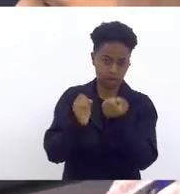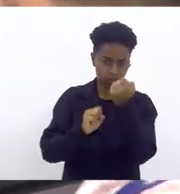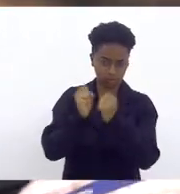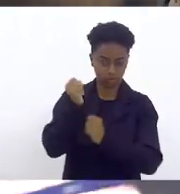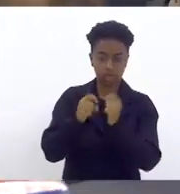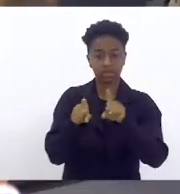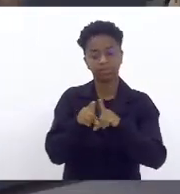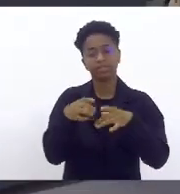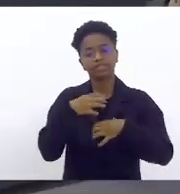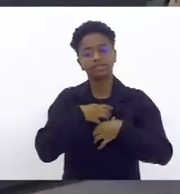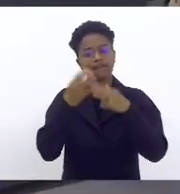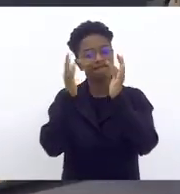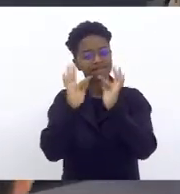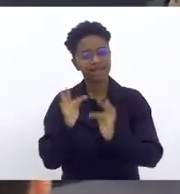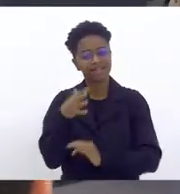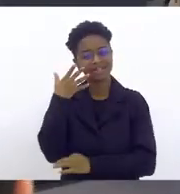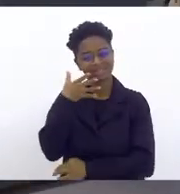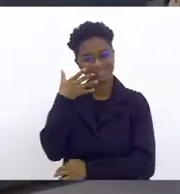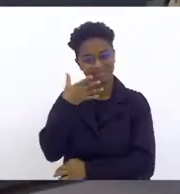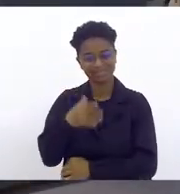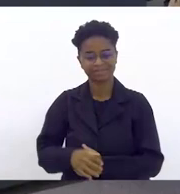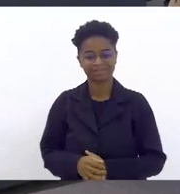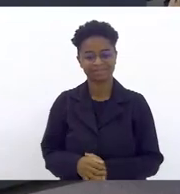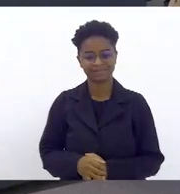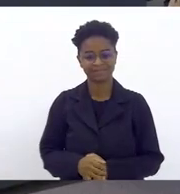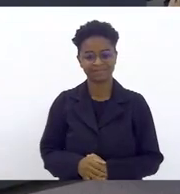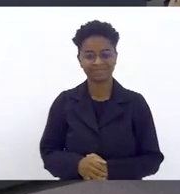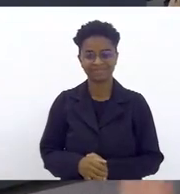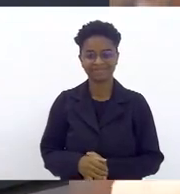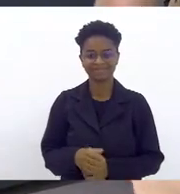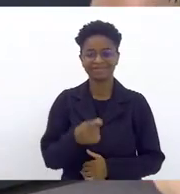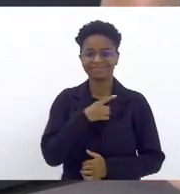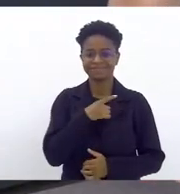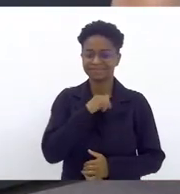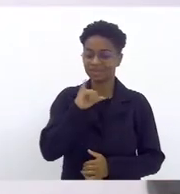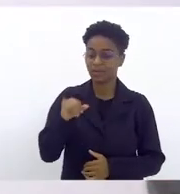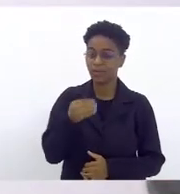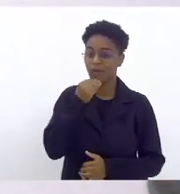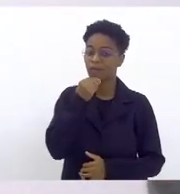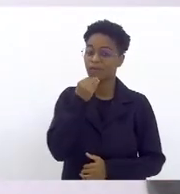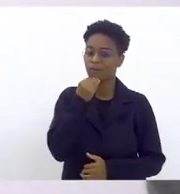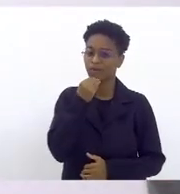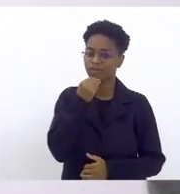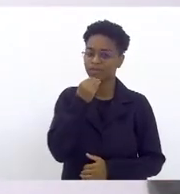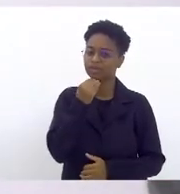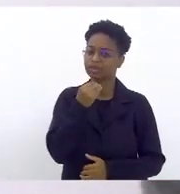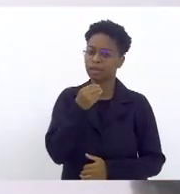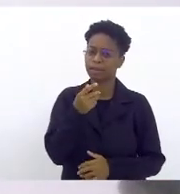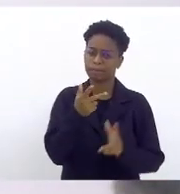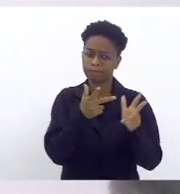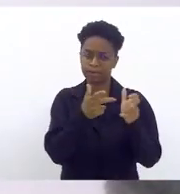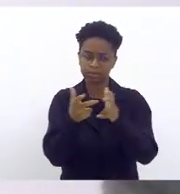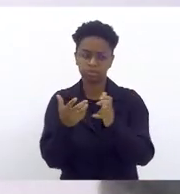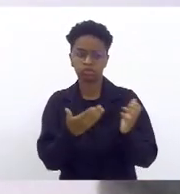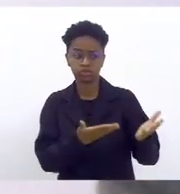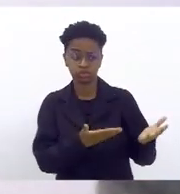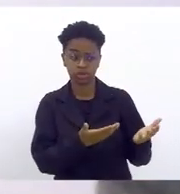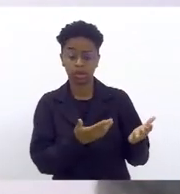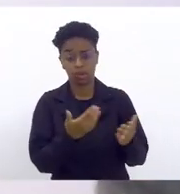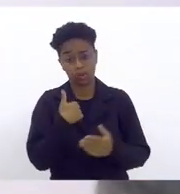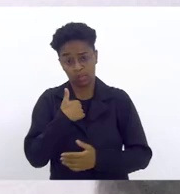que tô muito feliz aqui hoje eu tive a oportunidade muito muito jovem participar do Ministério